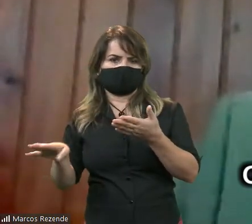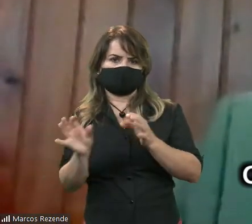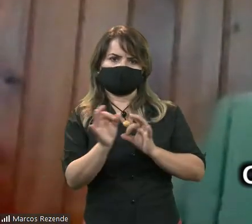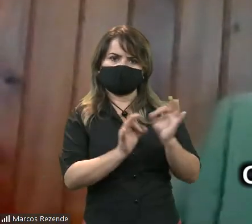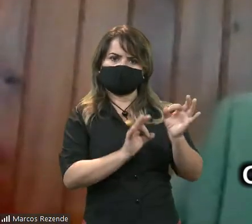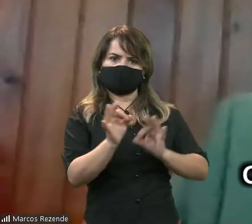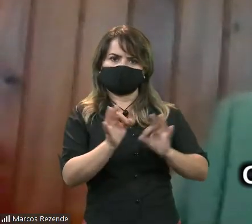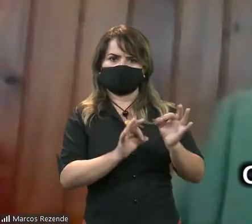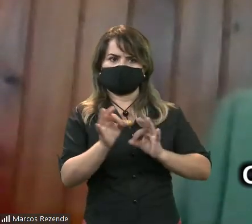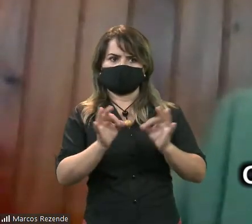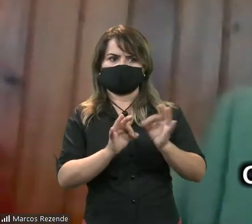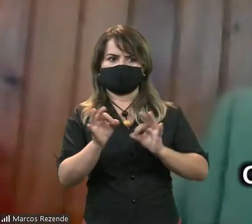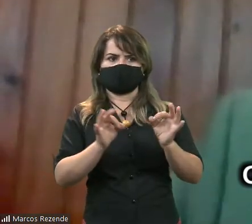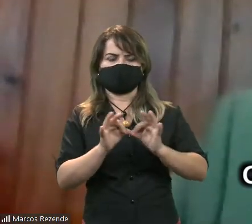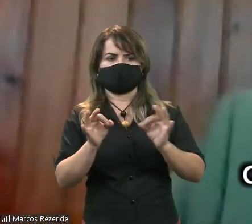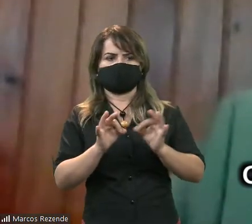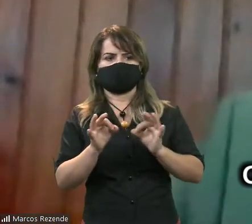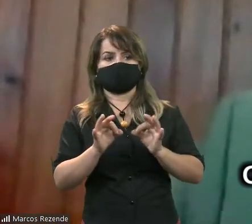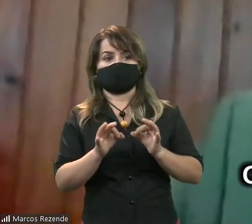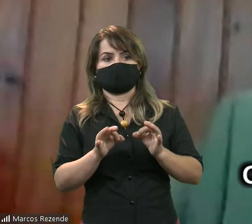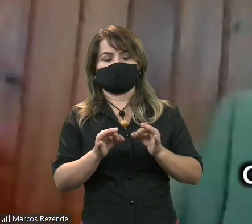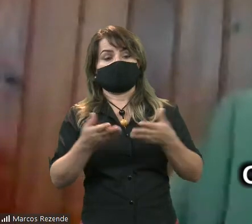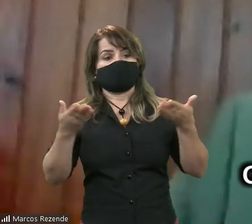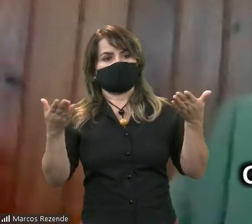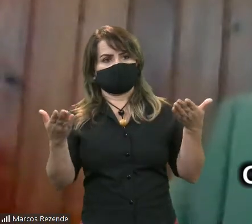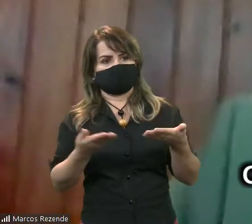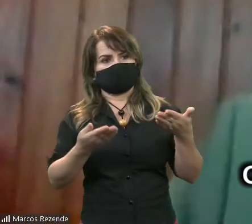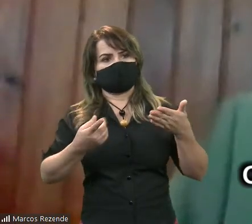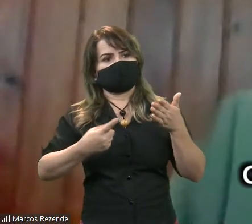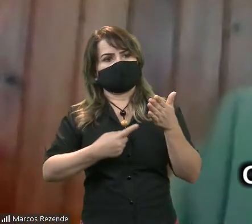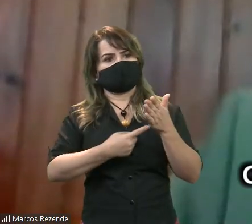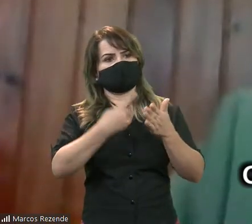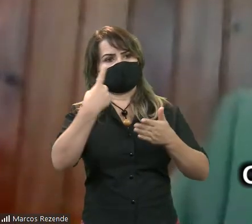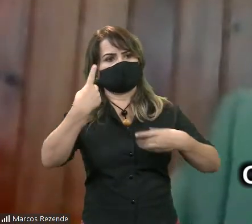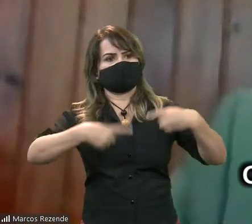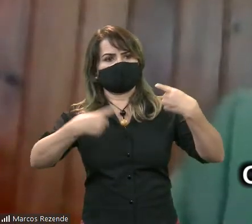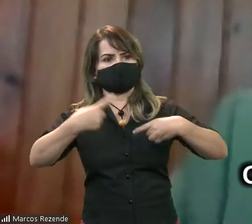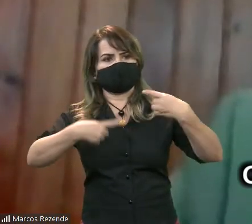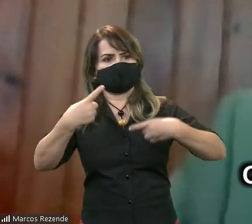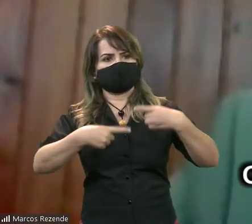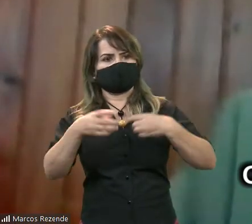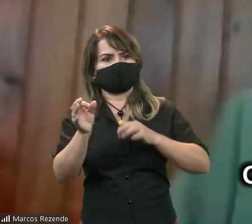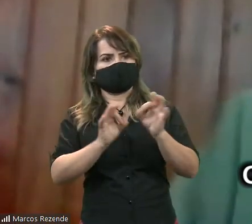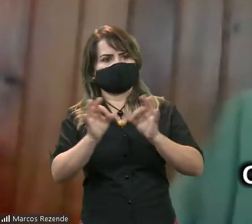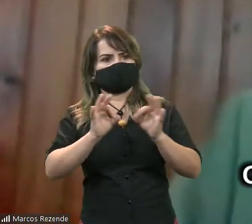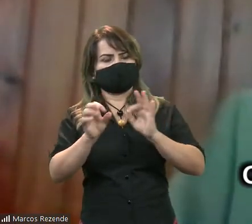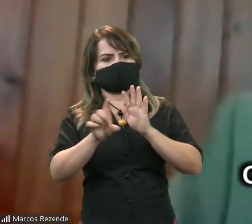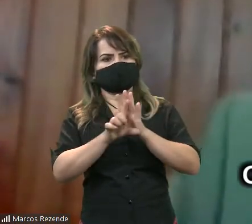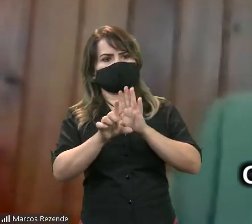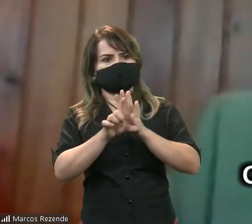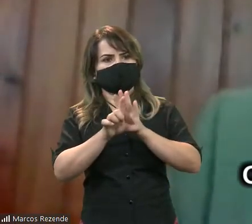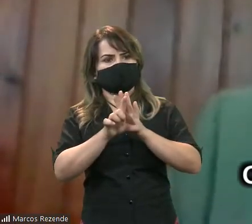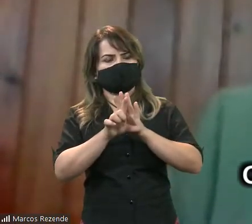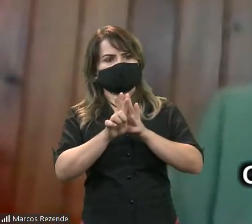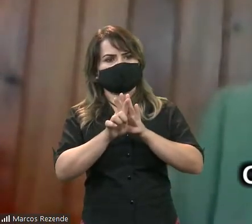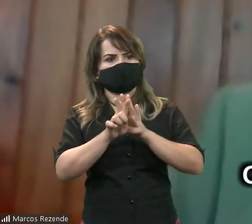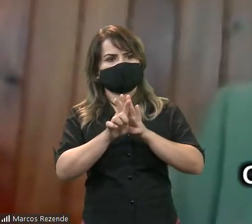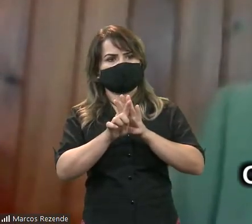seus pareceres. Está em primeira discussão o projeto de lei número 15/2020.